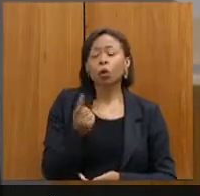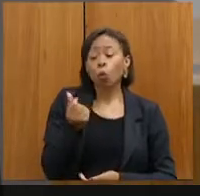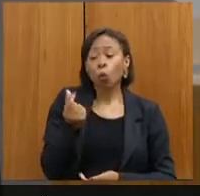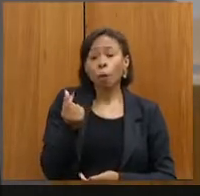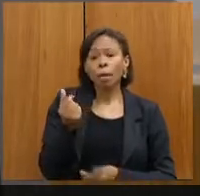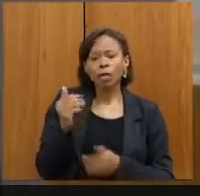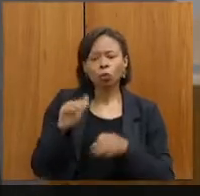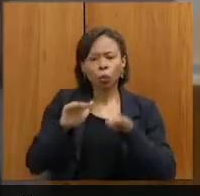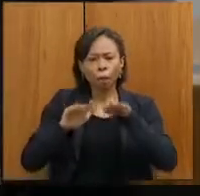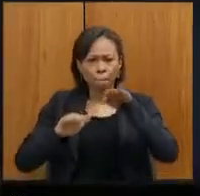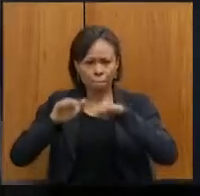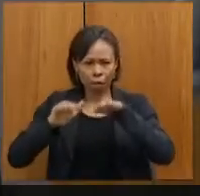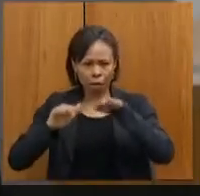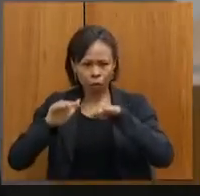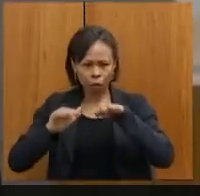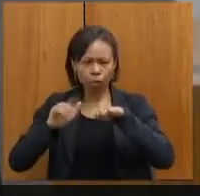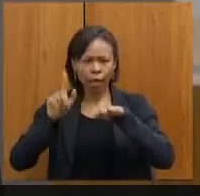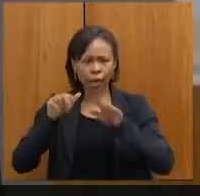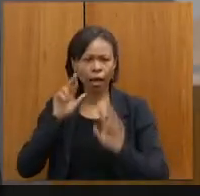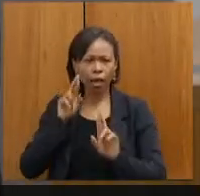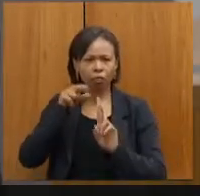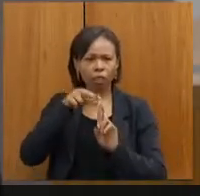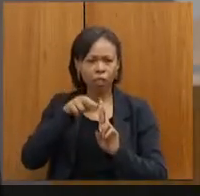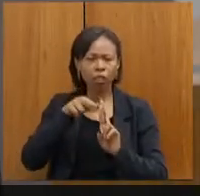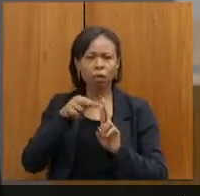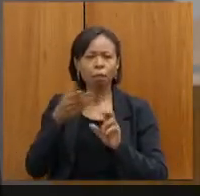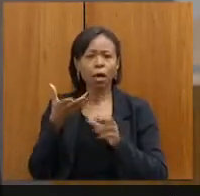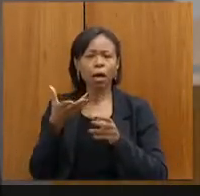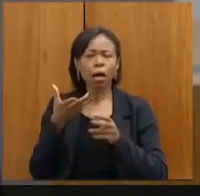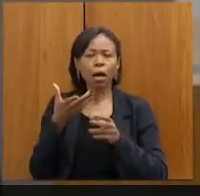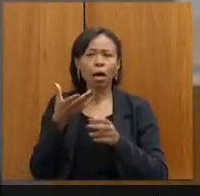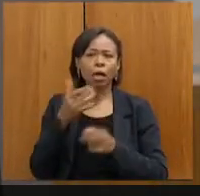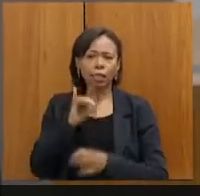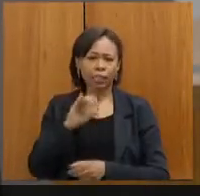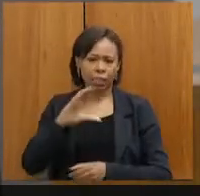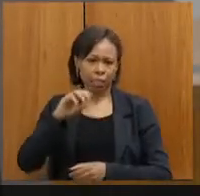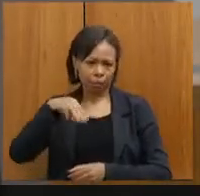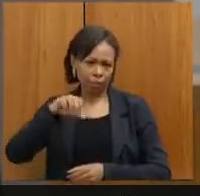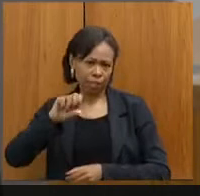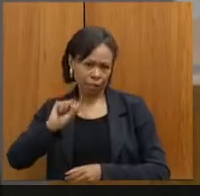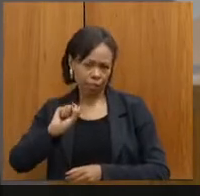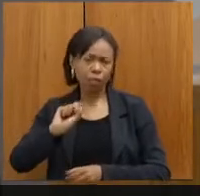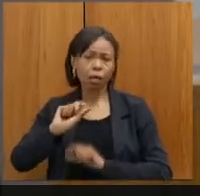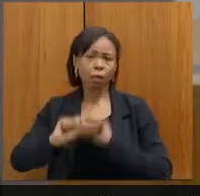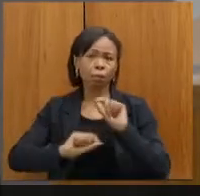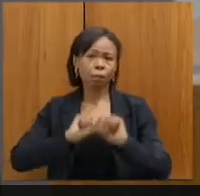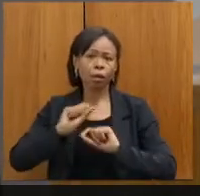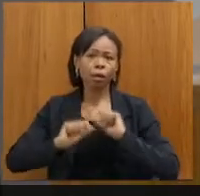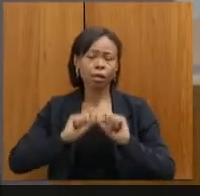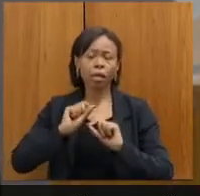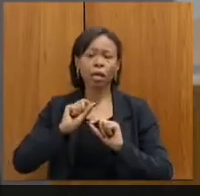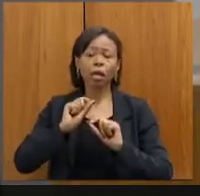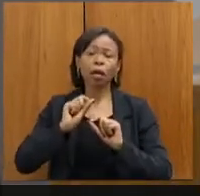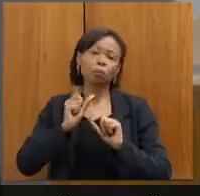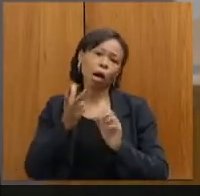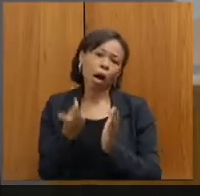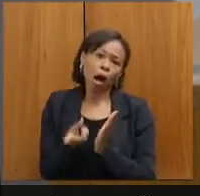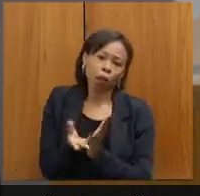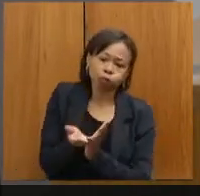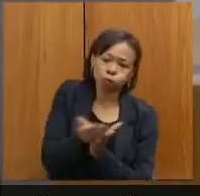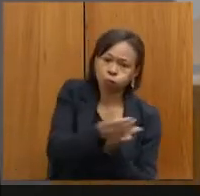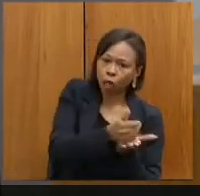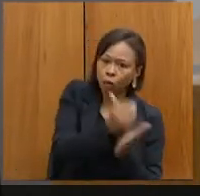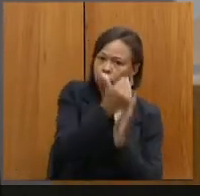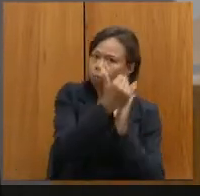que é utilizado como referência para cobrança de ICMS a fim de a arrecadação não caia mas também